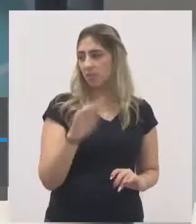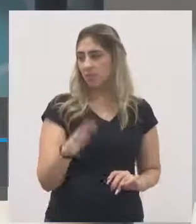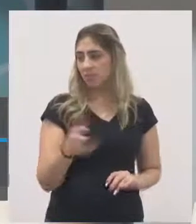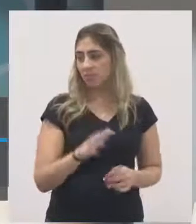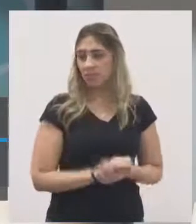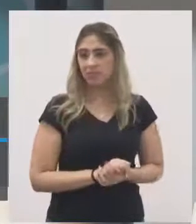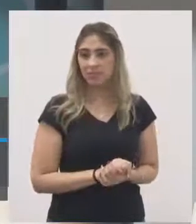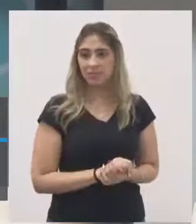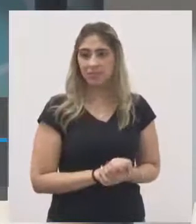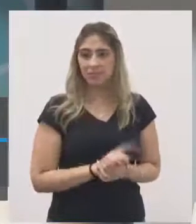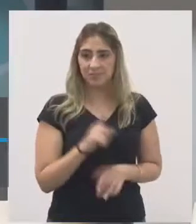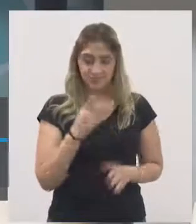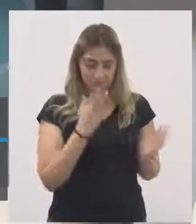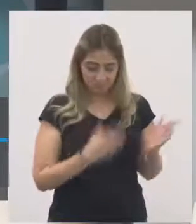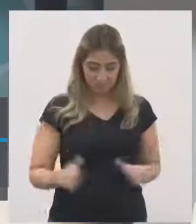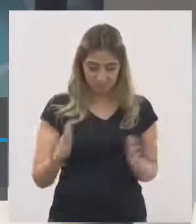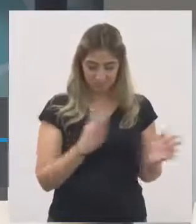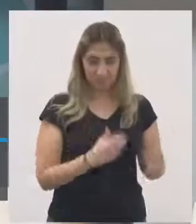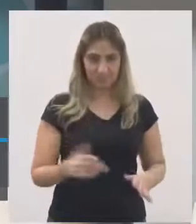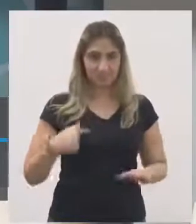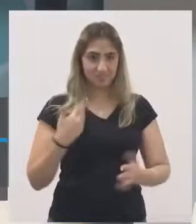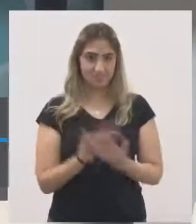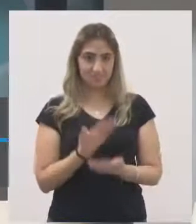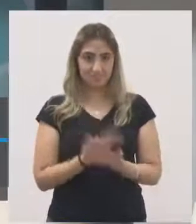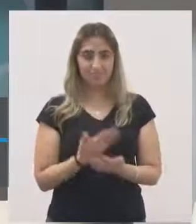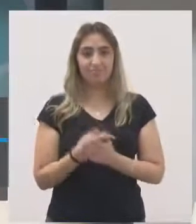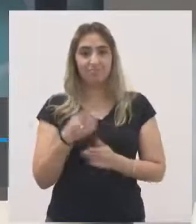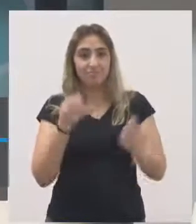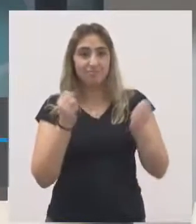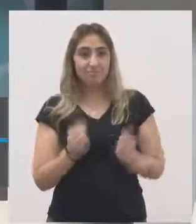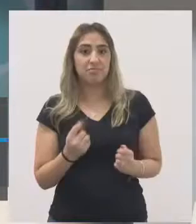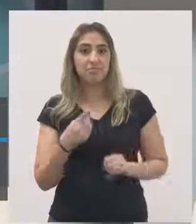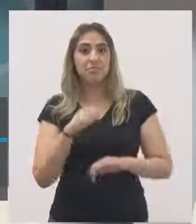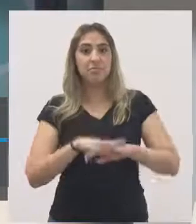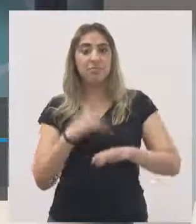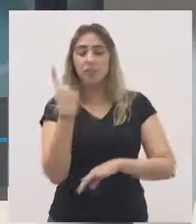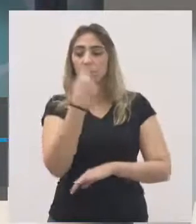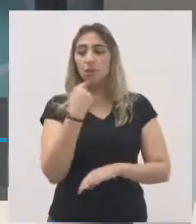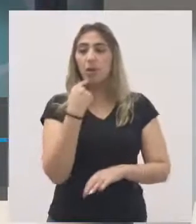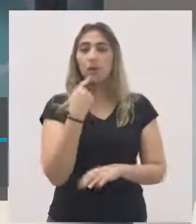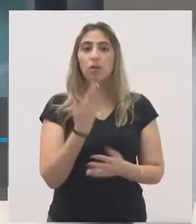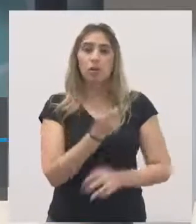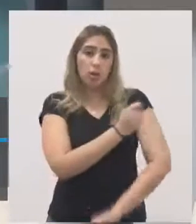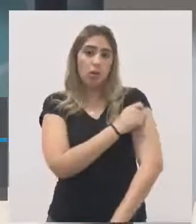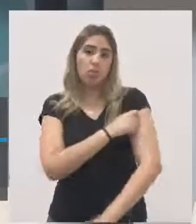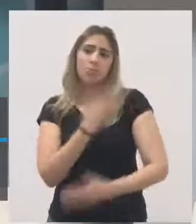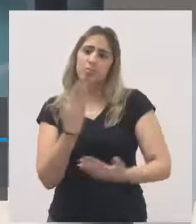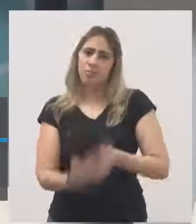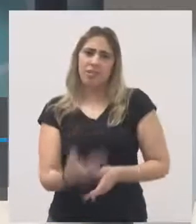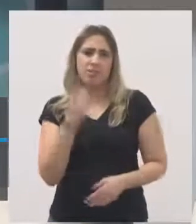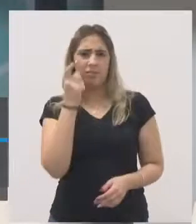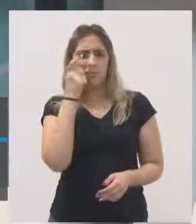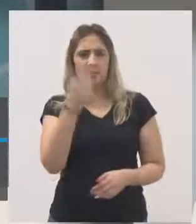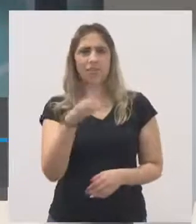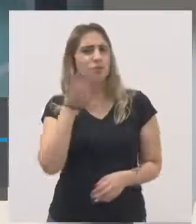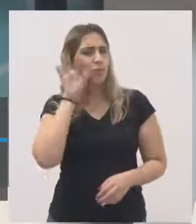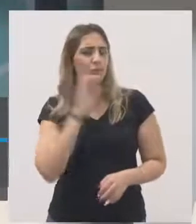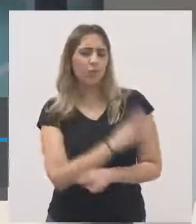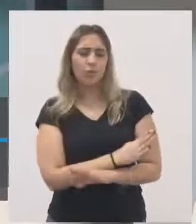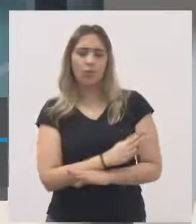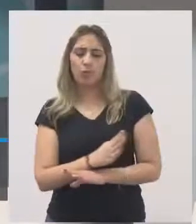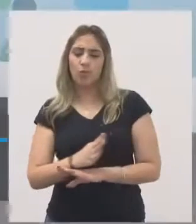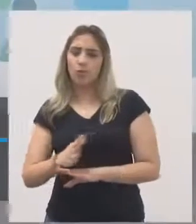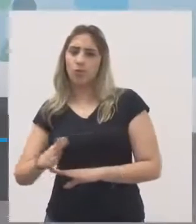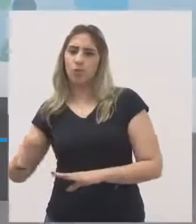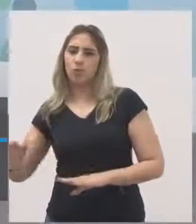que na produção escolar, pode ser que 1 hora o aluno Sim. perca o interesse, né, de ouvir todo esse Então, áudio. na